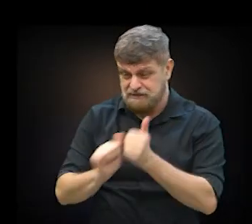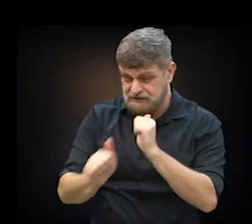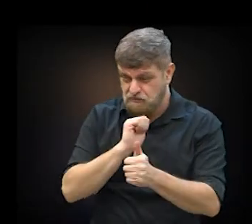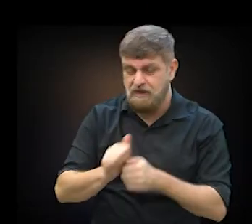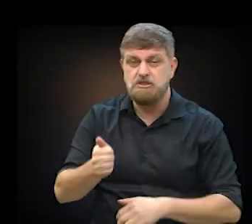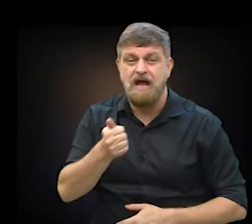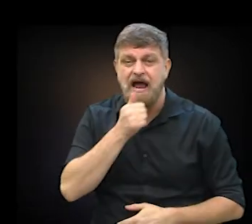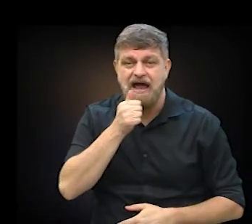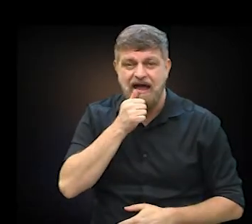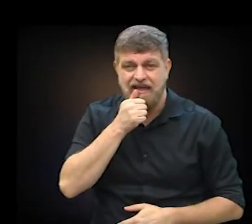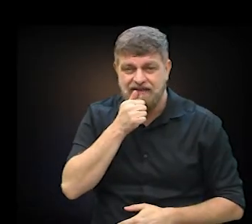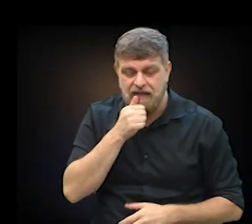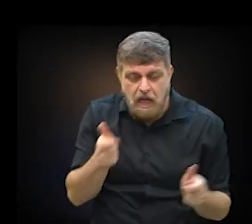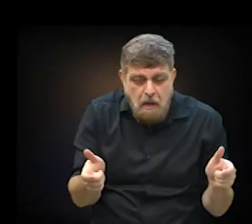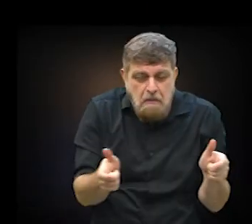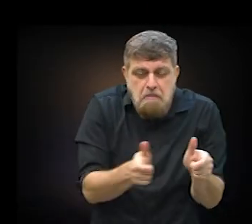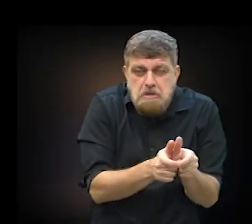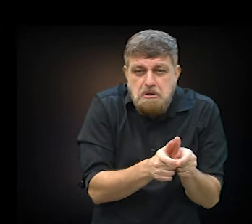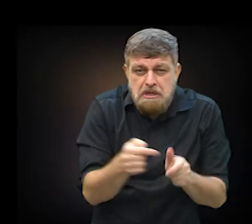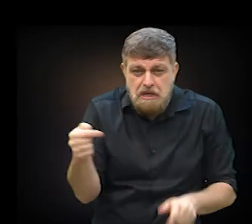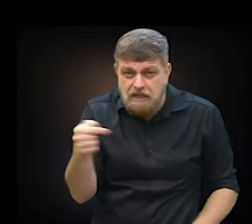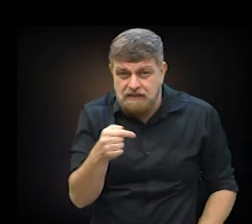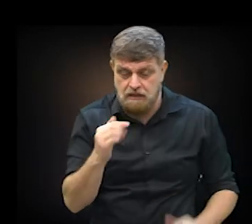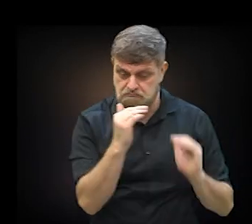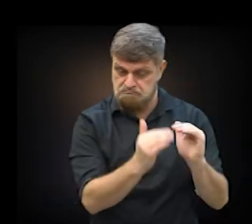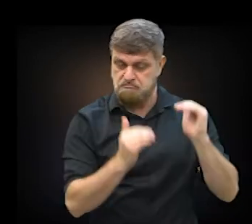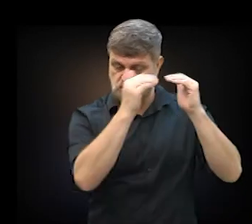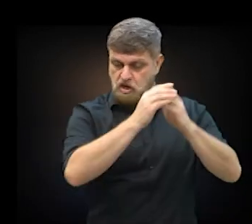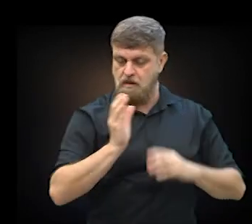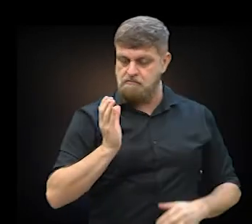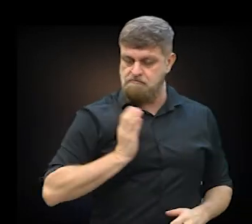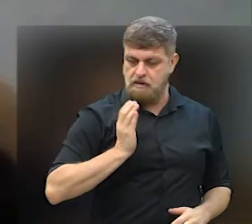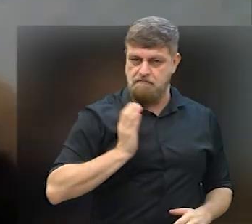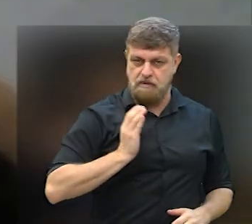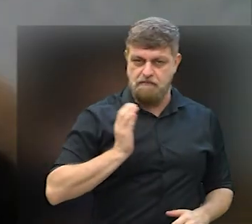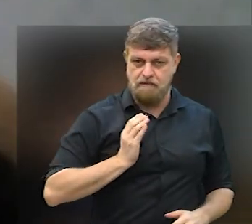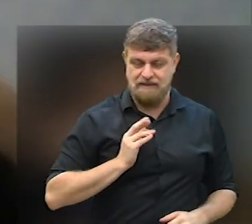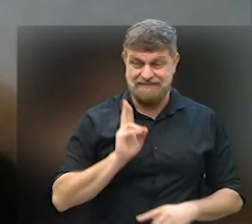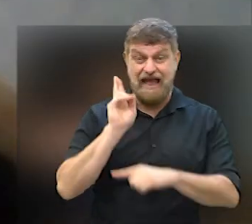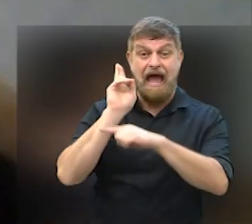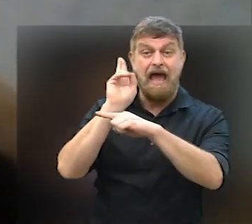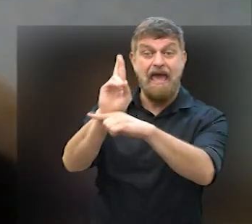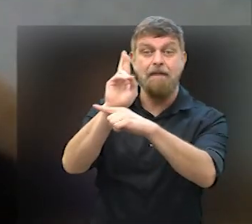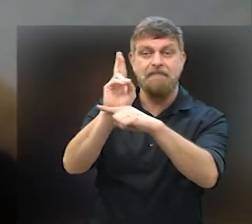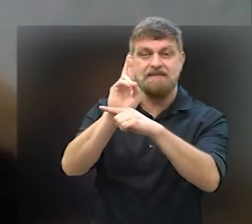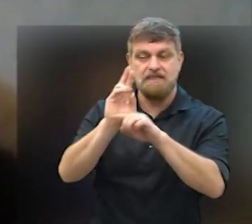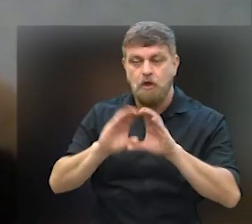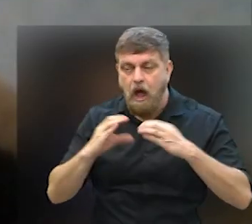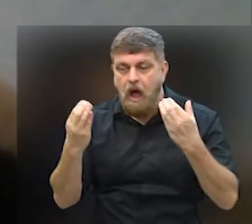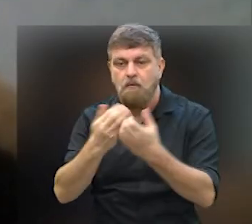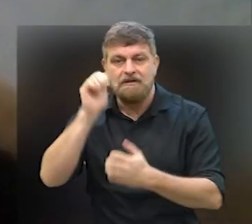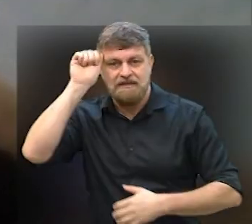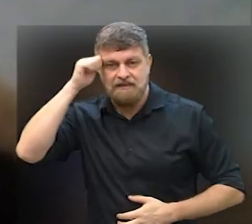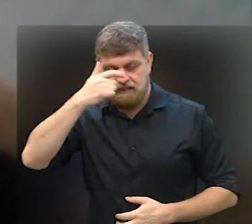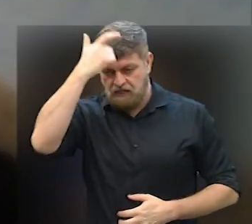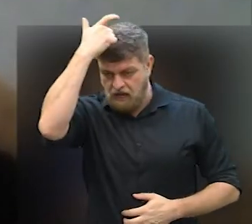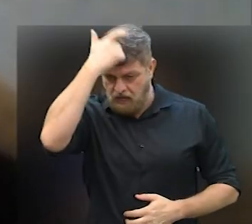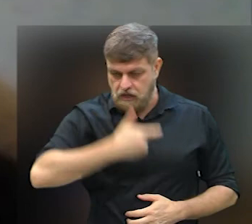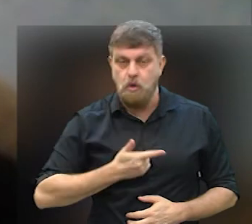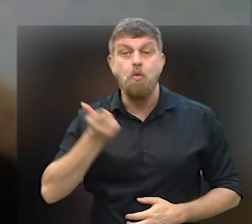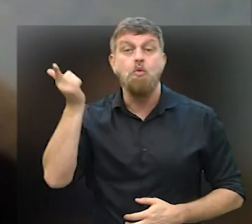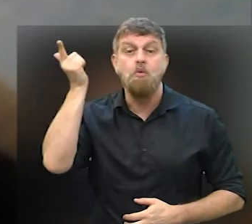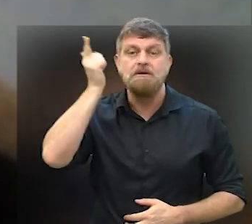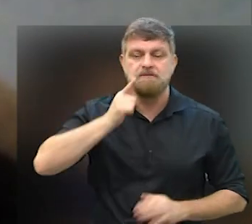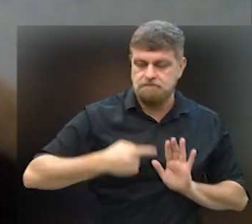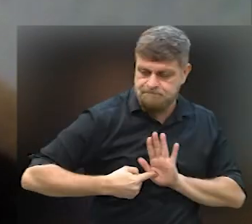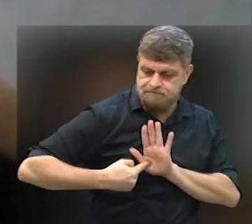é segregado, ainda é um esporte elitizado, mas essa representatividade que a gente acabou de abrir,